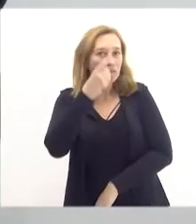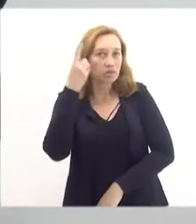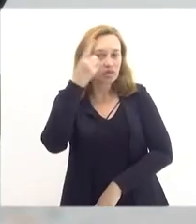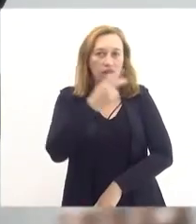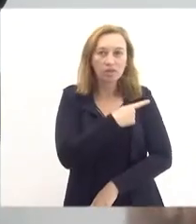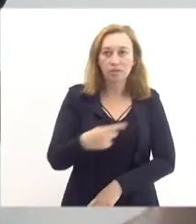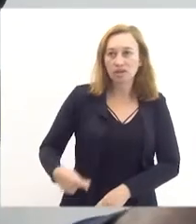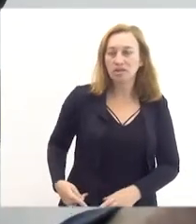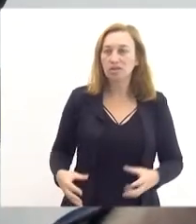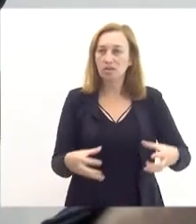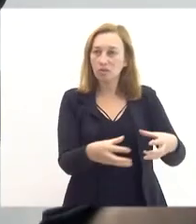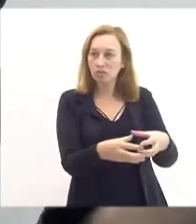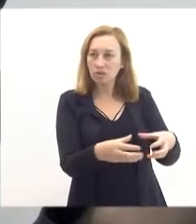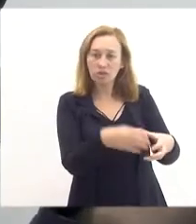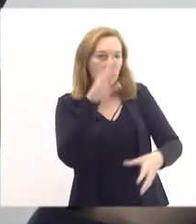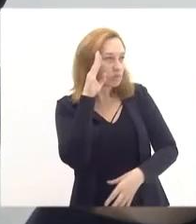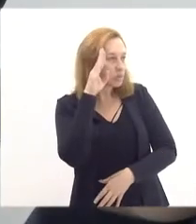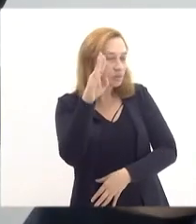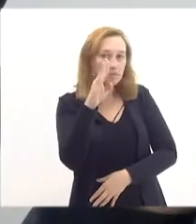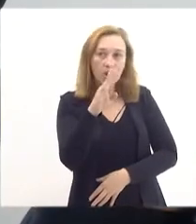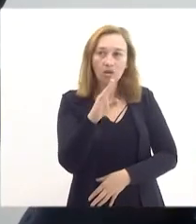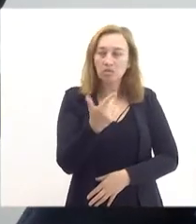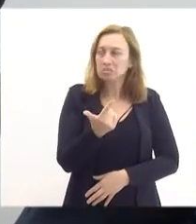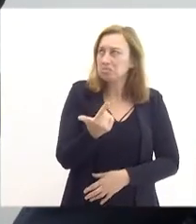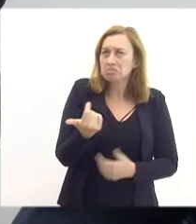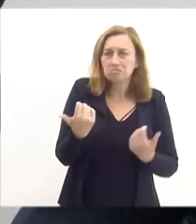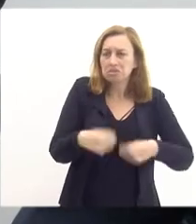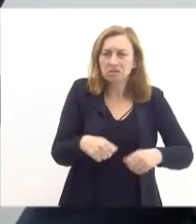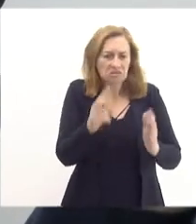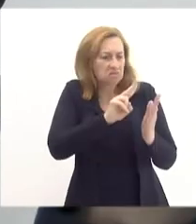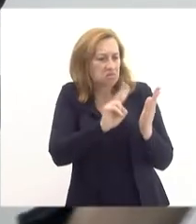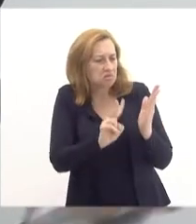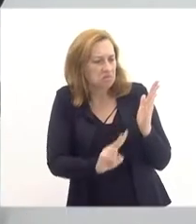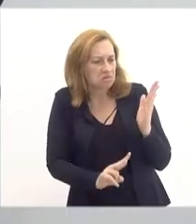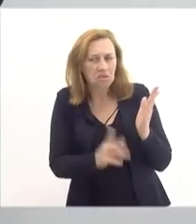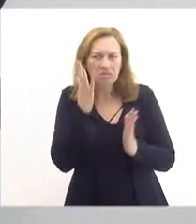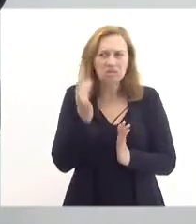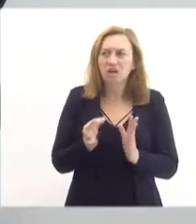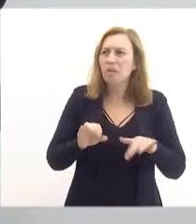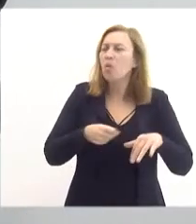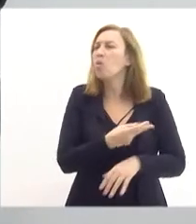comissão específica não ficar lendo todas as leis, ele não sabe nem quantas audiências públicas vai fazer.